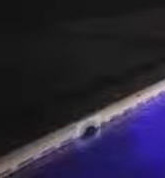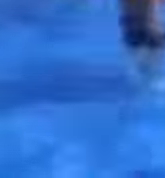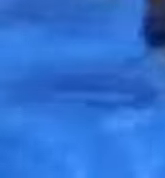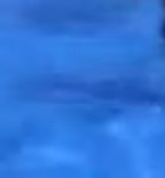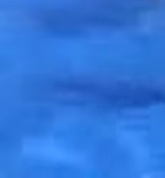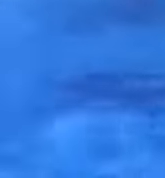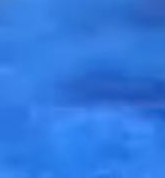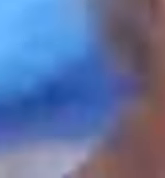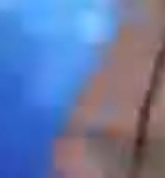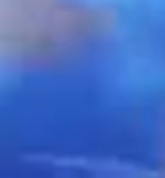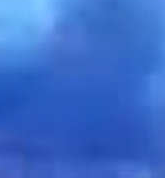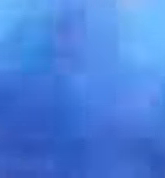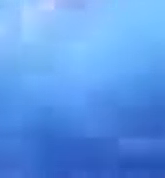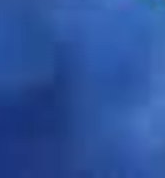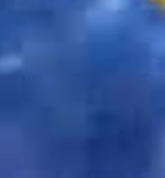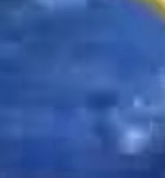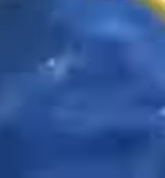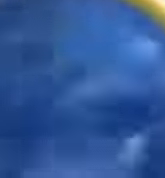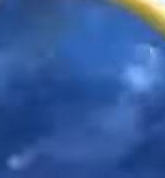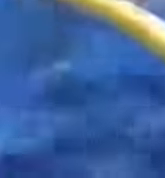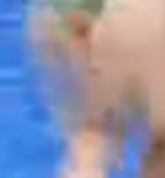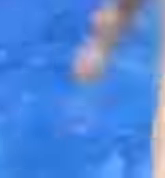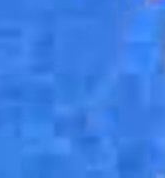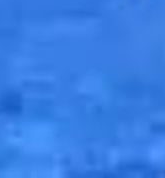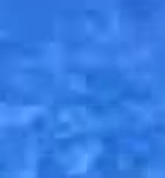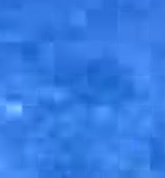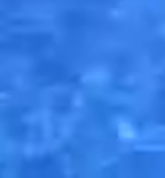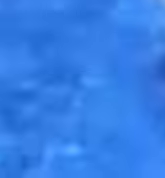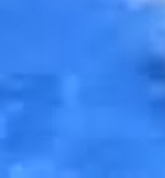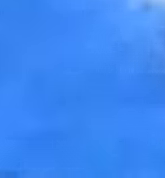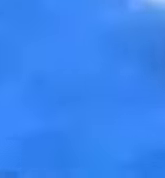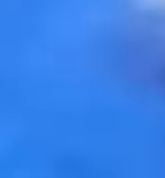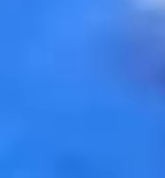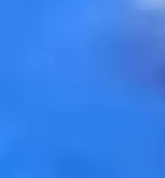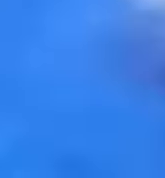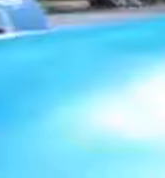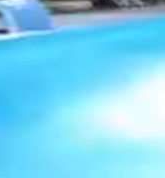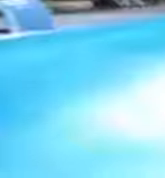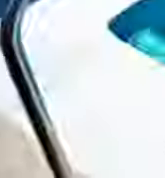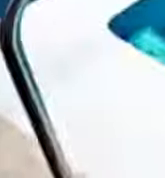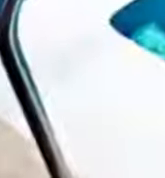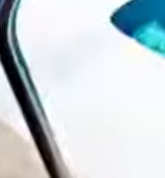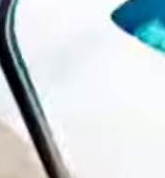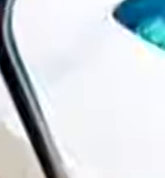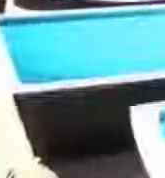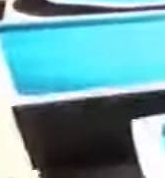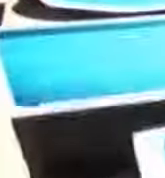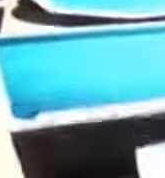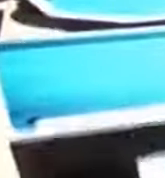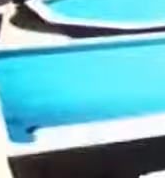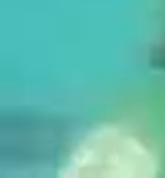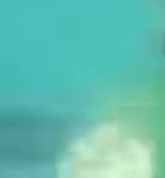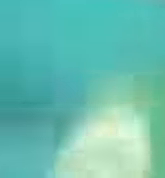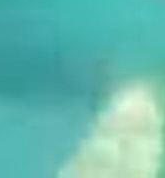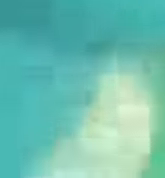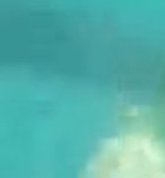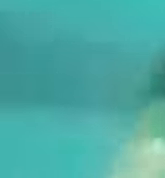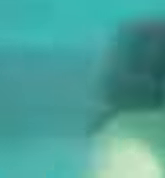proporcionar o melhor momento de lazer para você e sua família. Temos vários modelos e